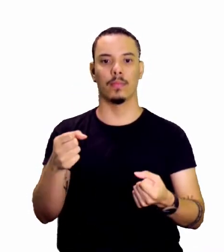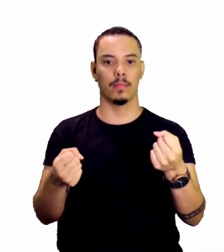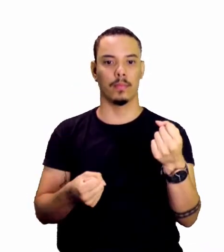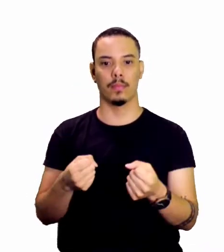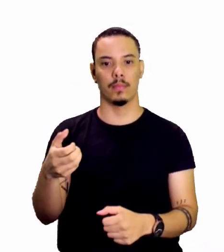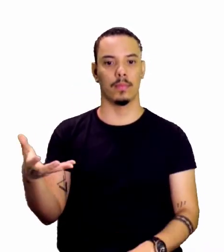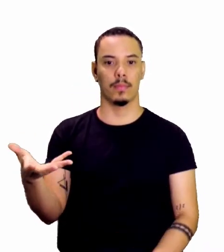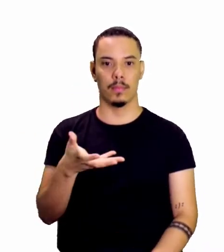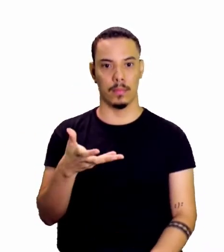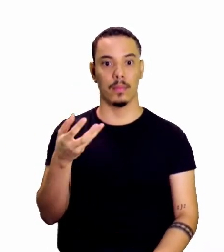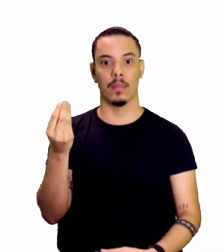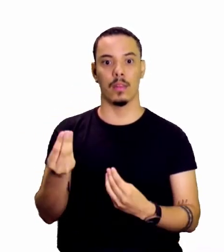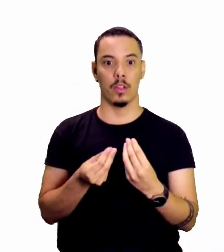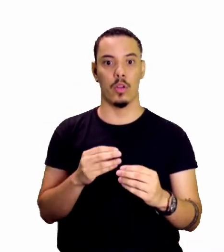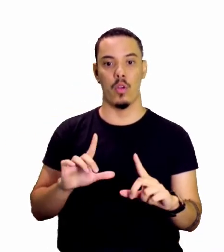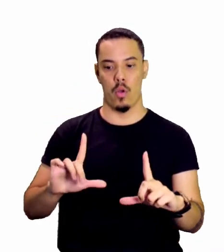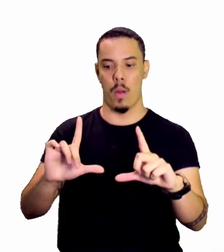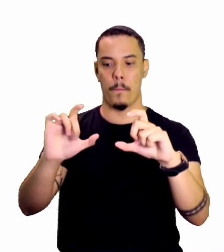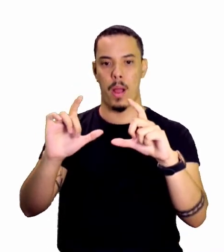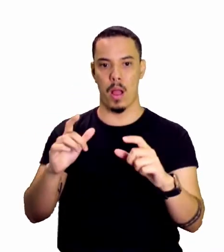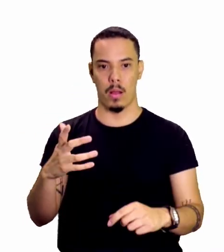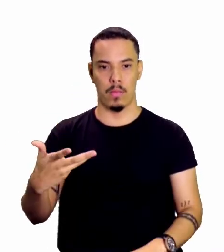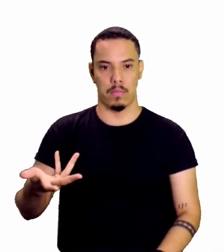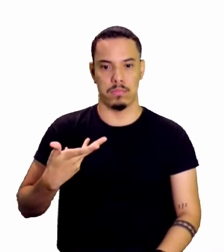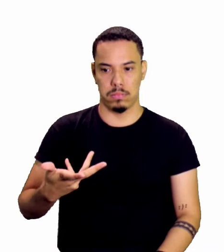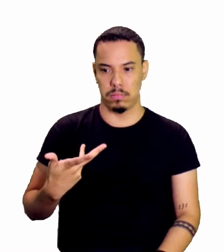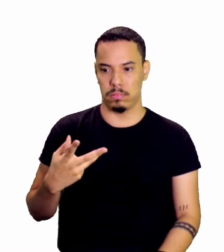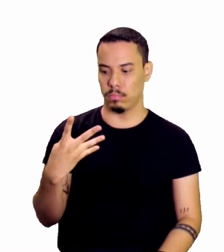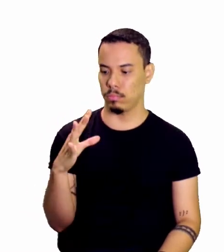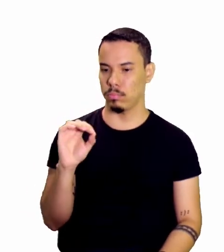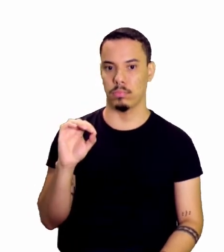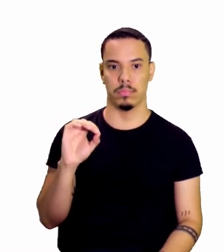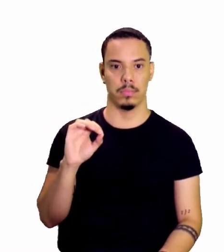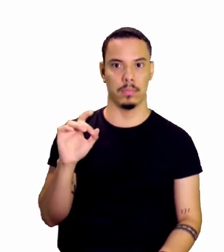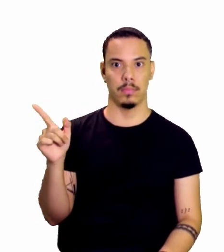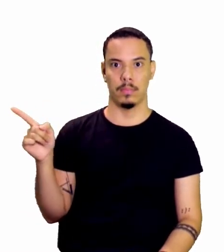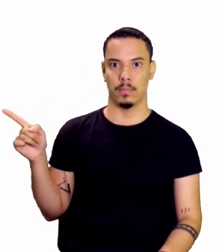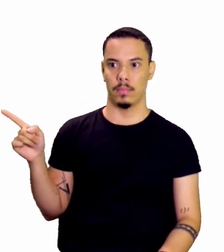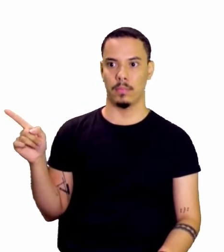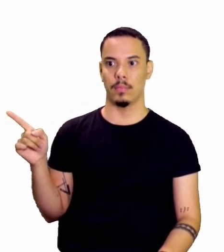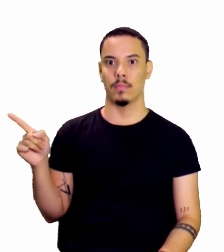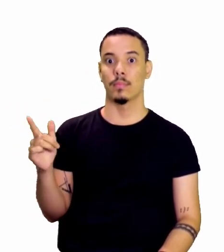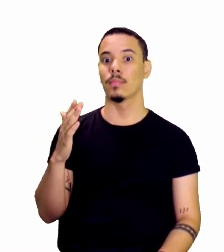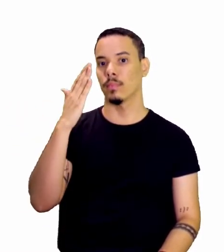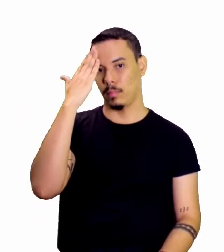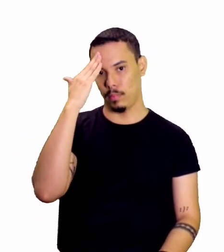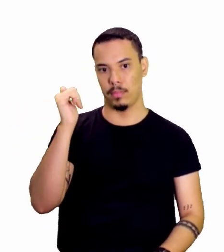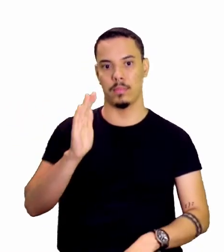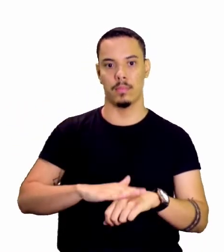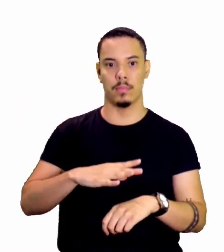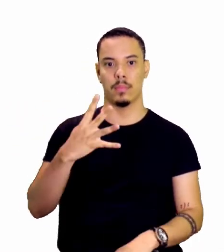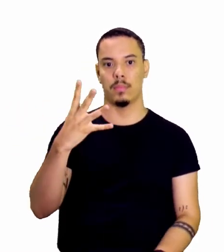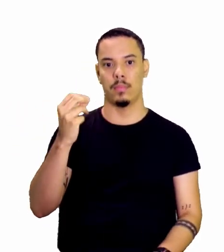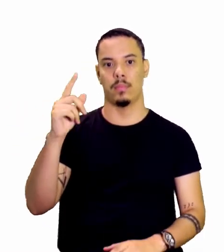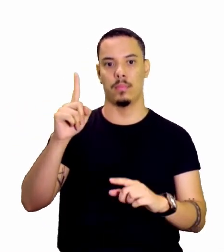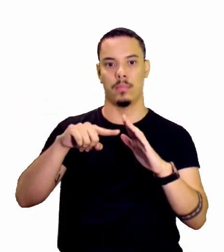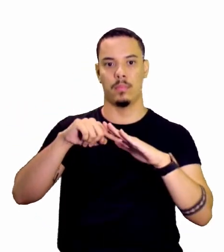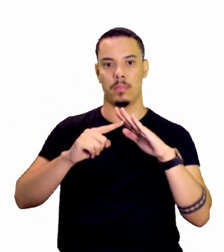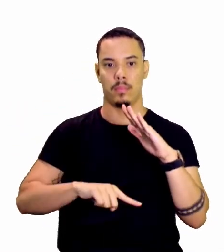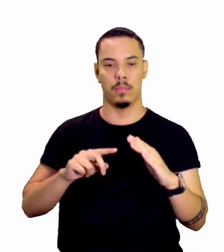no instante que a fotografia foi tirada a lá naquele instante me ver sabemos que há mais de 40 -